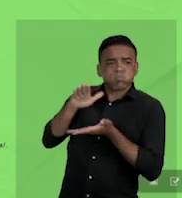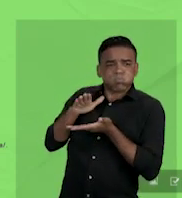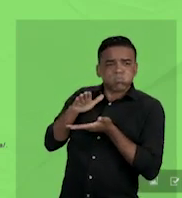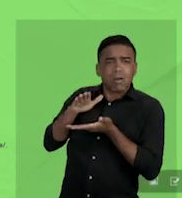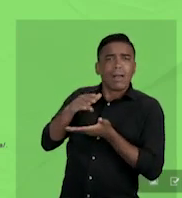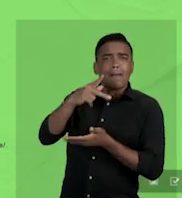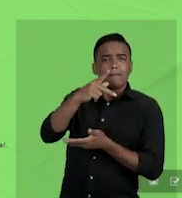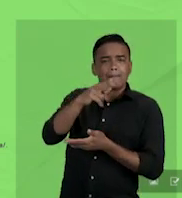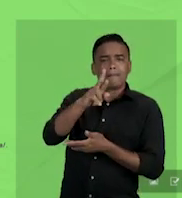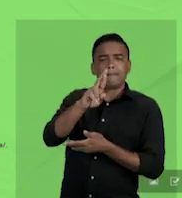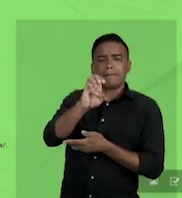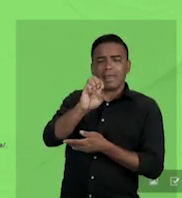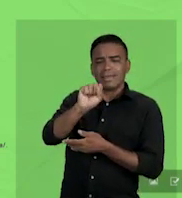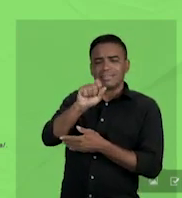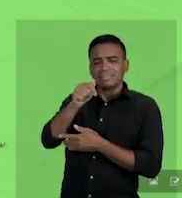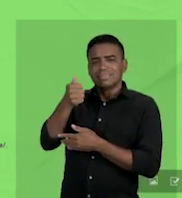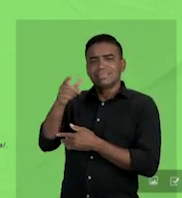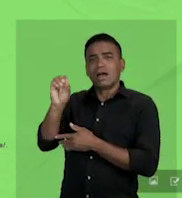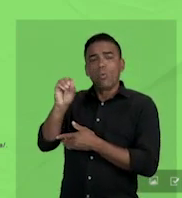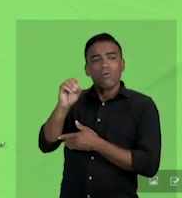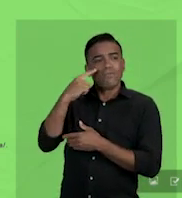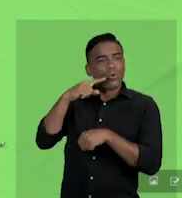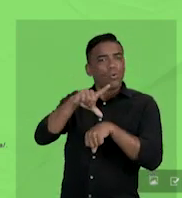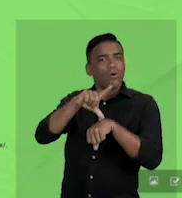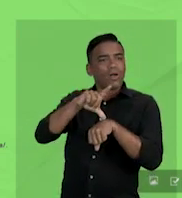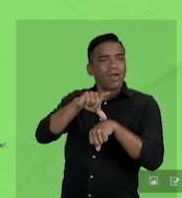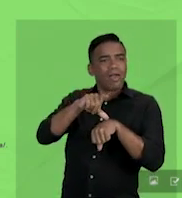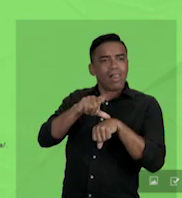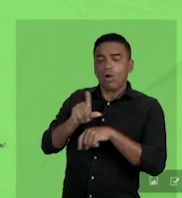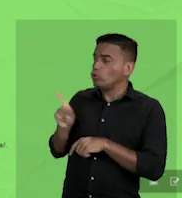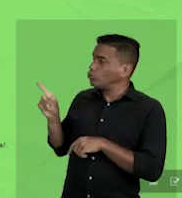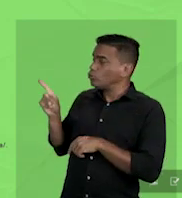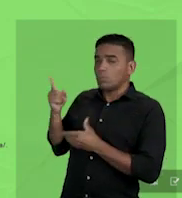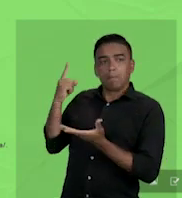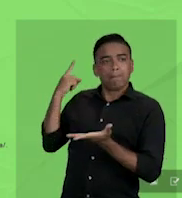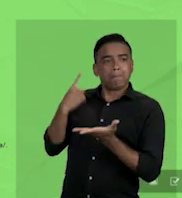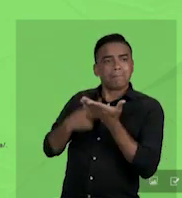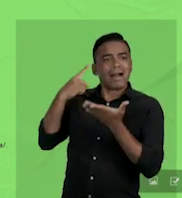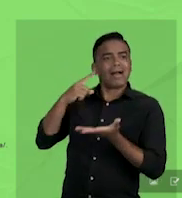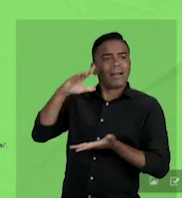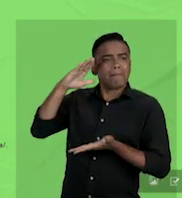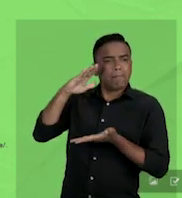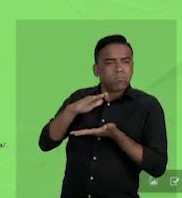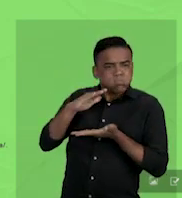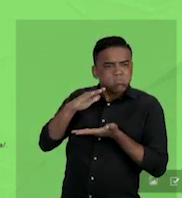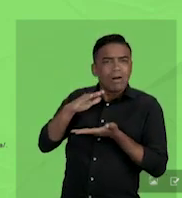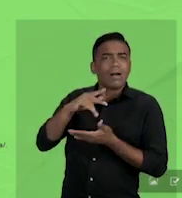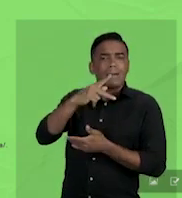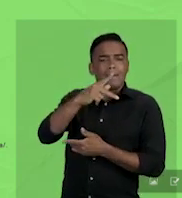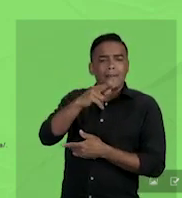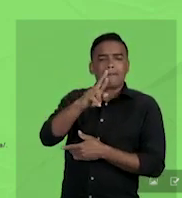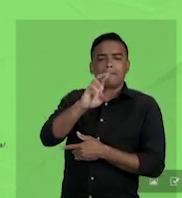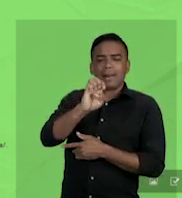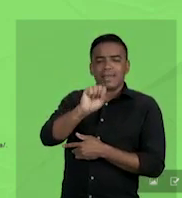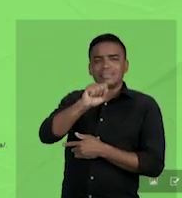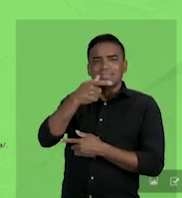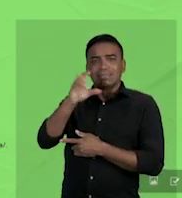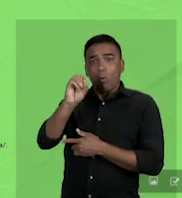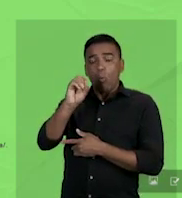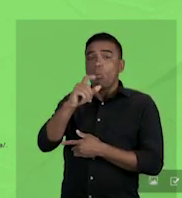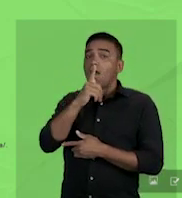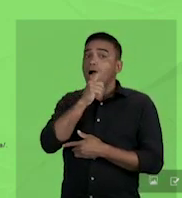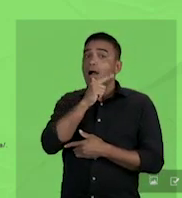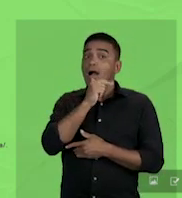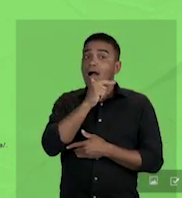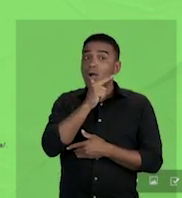só, esse reloginho aqui, ele está marcando, então, uma pressão. Observe que a pressão da água